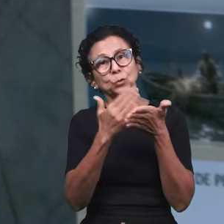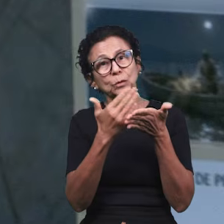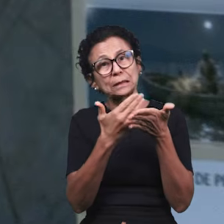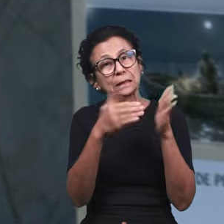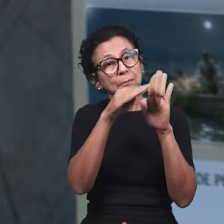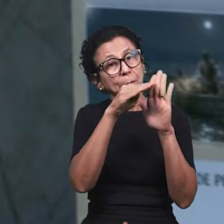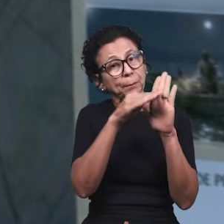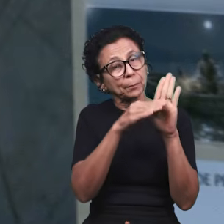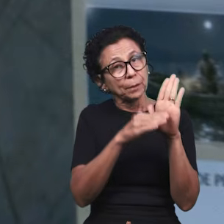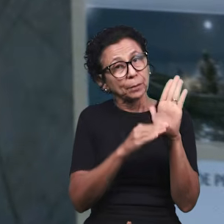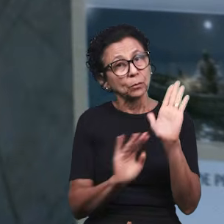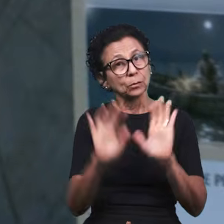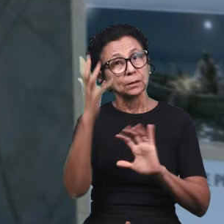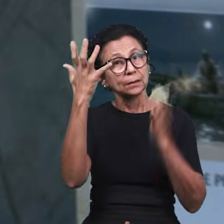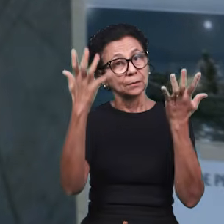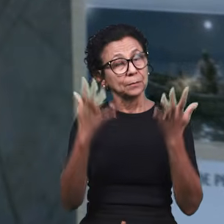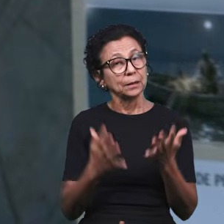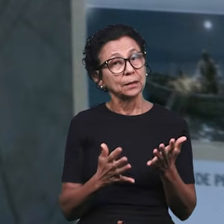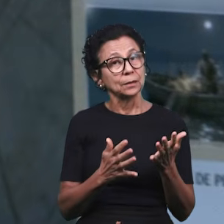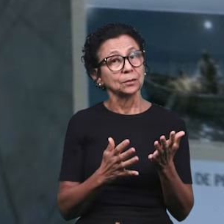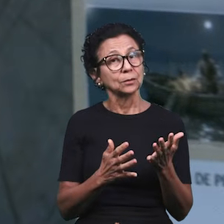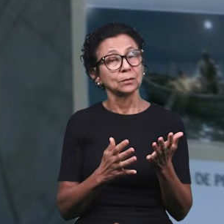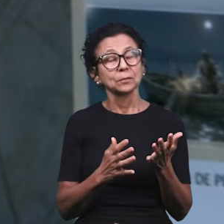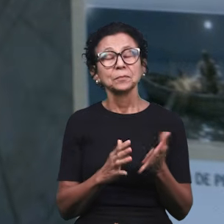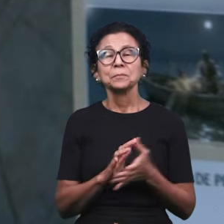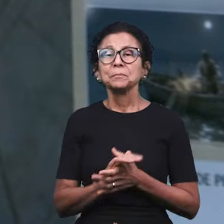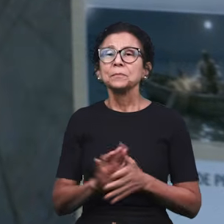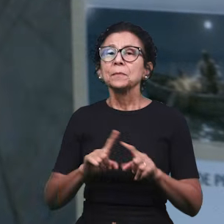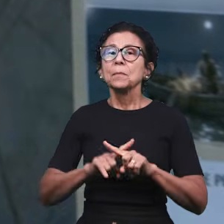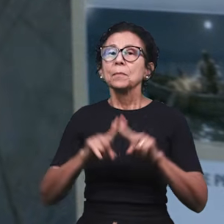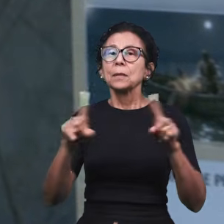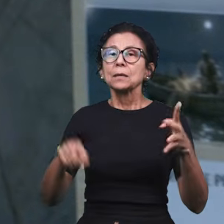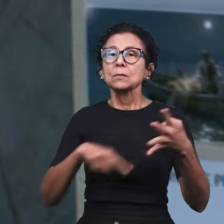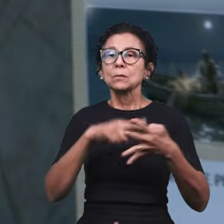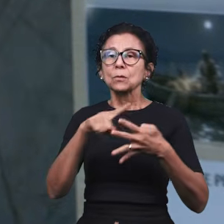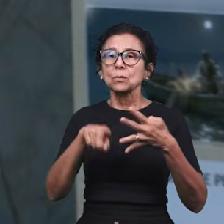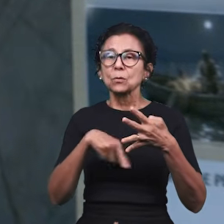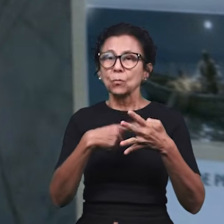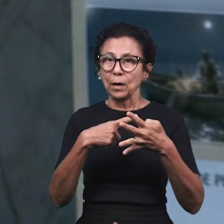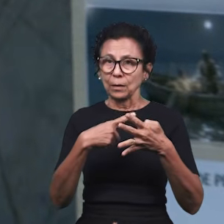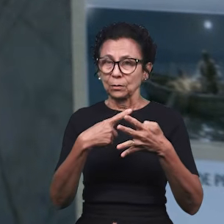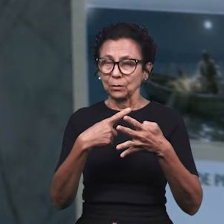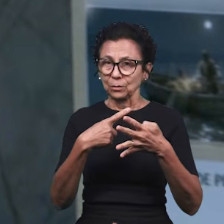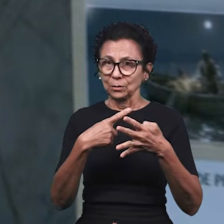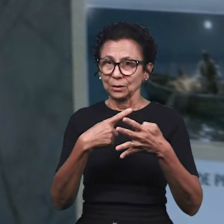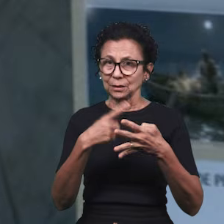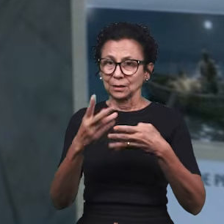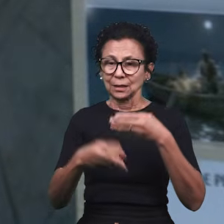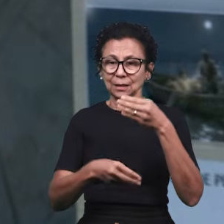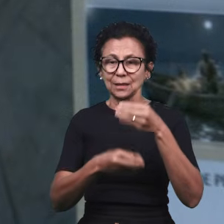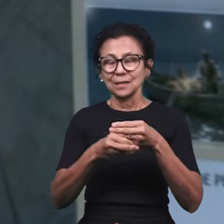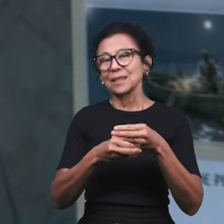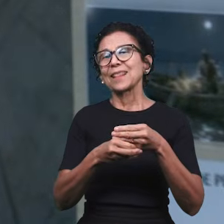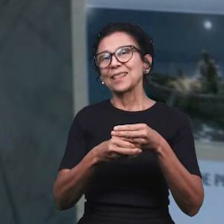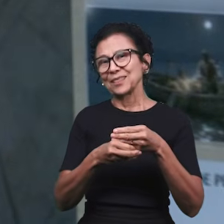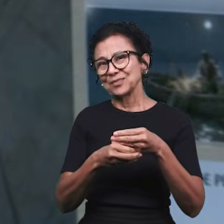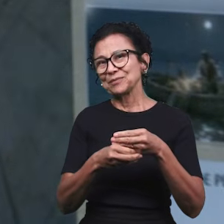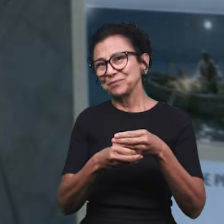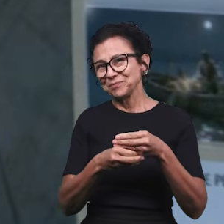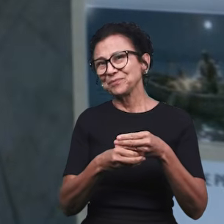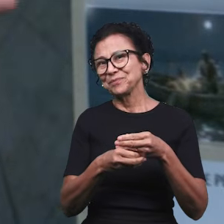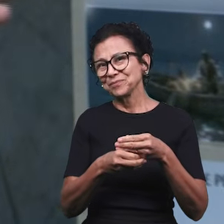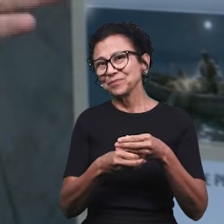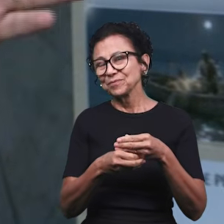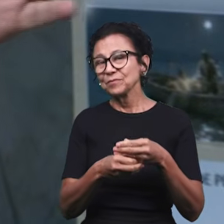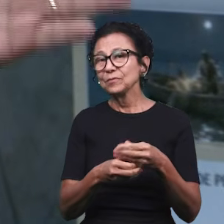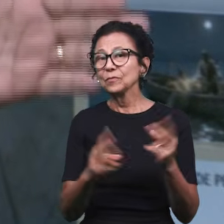nós percebemos o quanto os evangelhos são livros complementares. Por vezes,